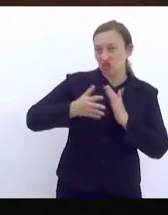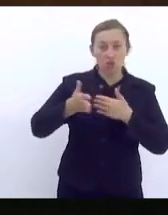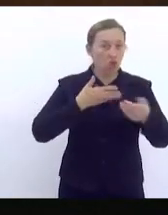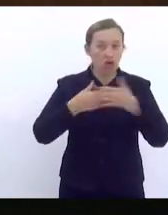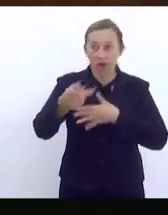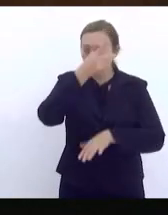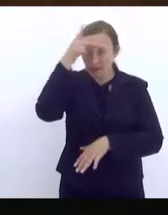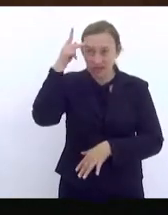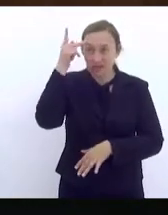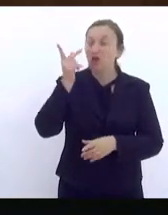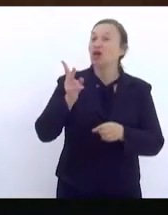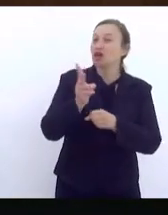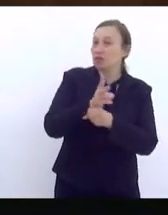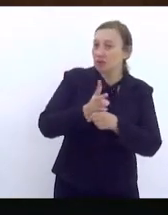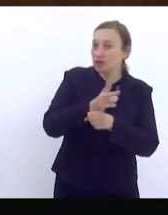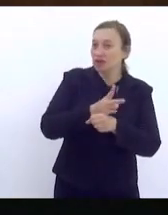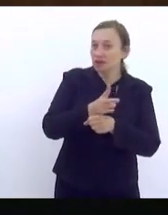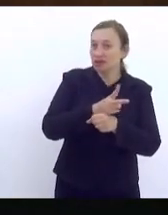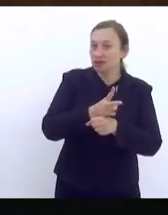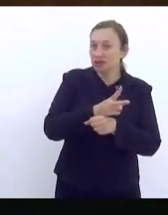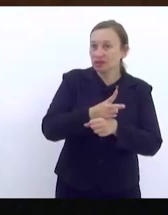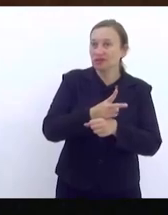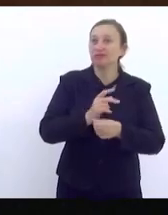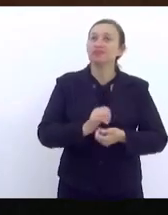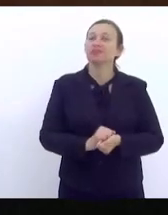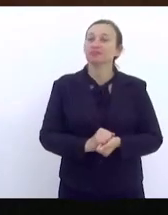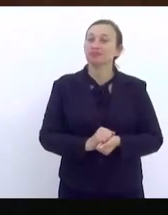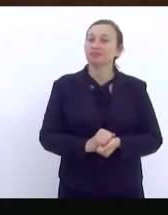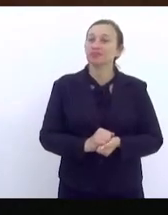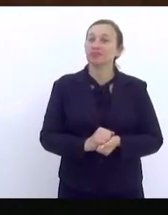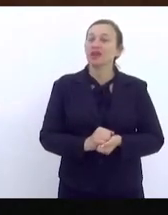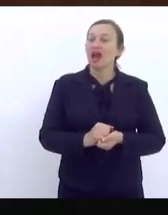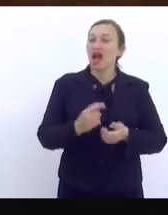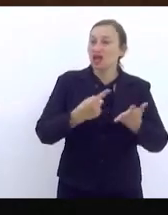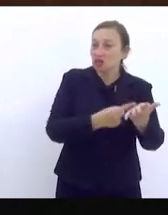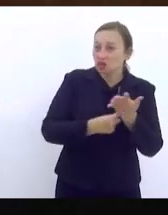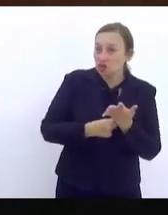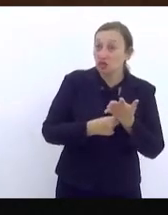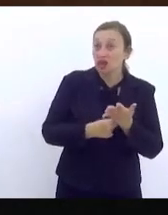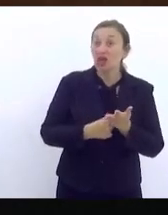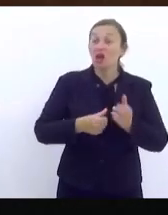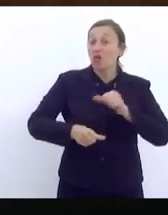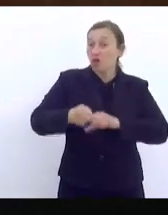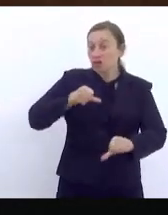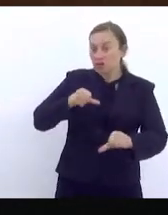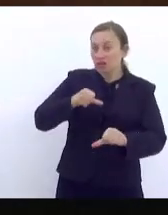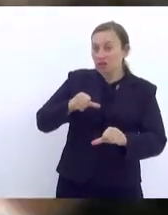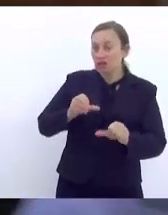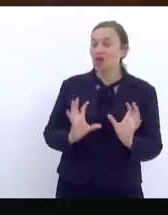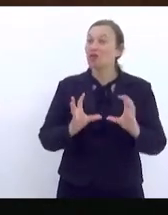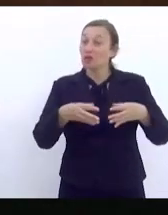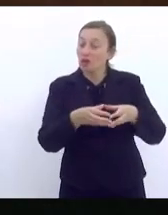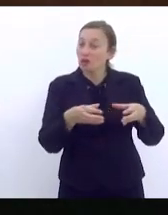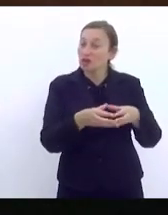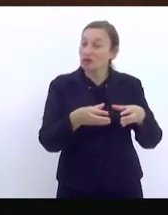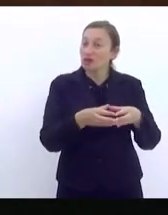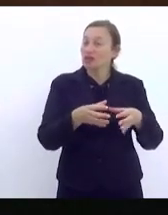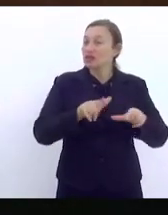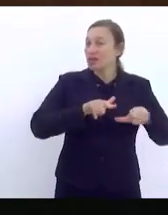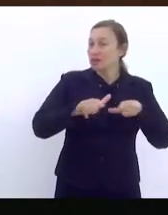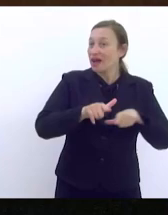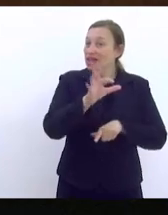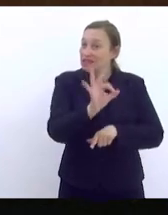qualquer pessoa que procure refúgio a comissão pelo contrário Esta é uma comissão que trabalha de maneira muito concreta